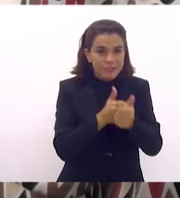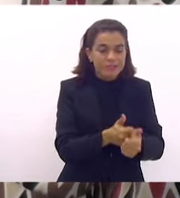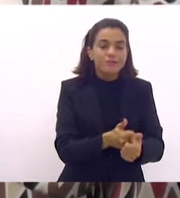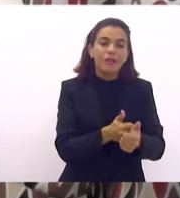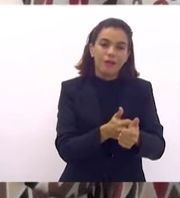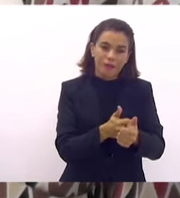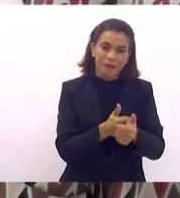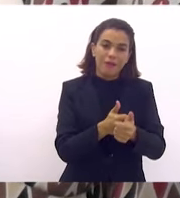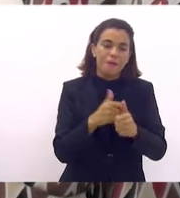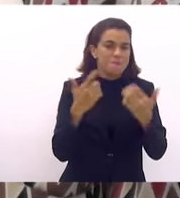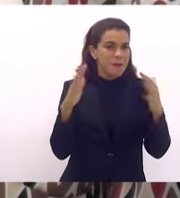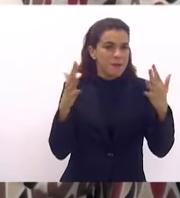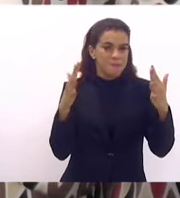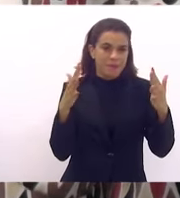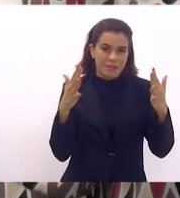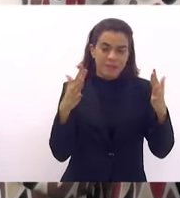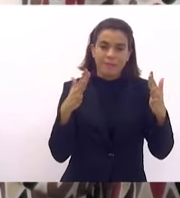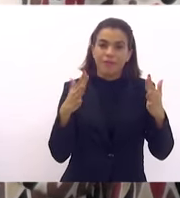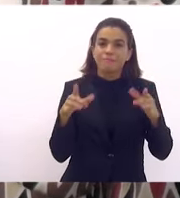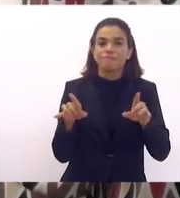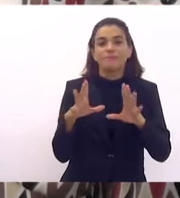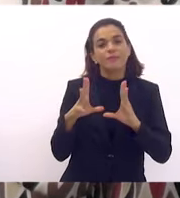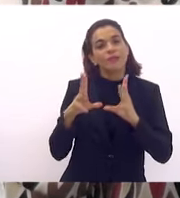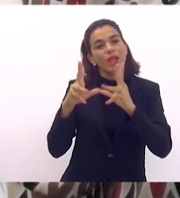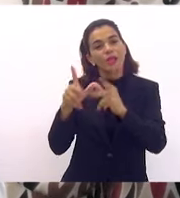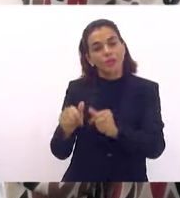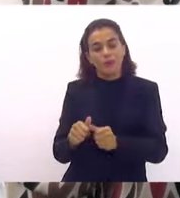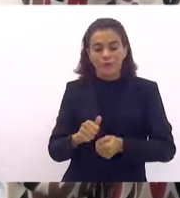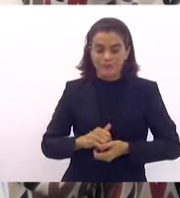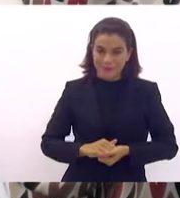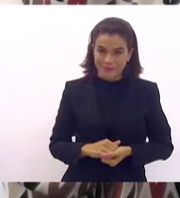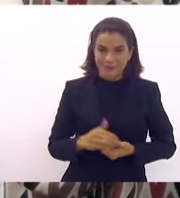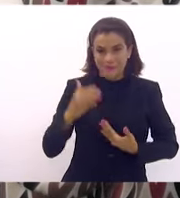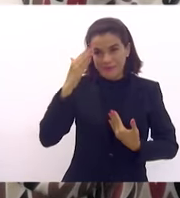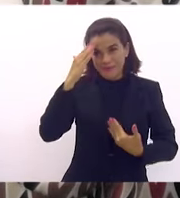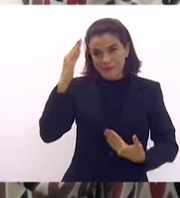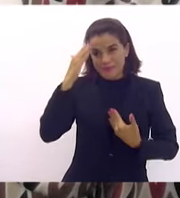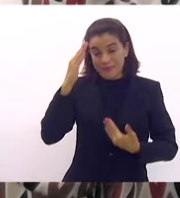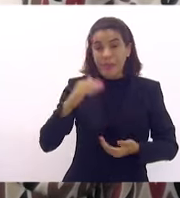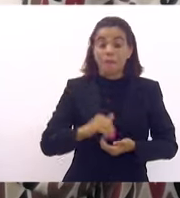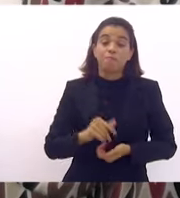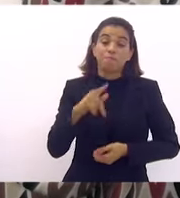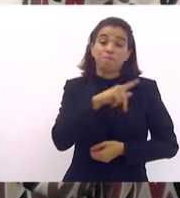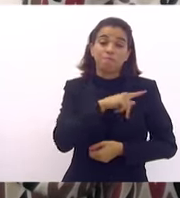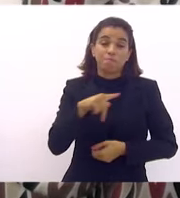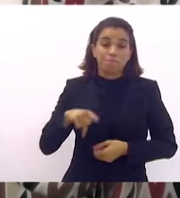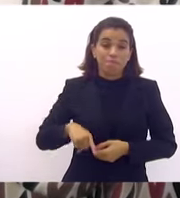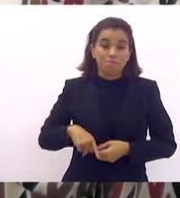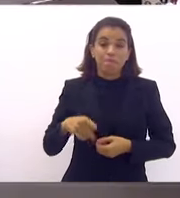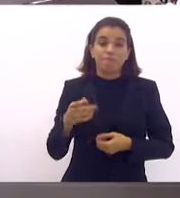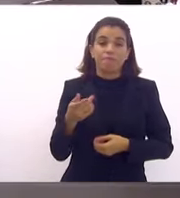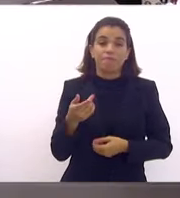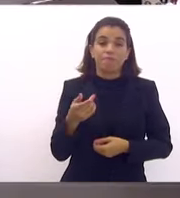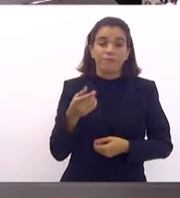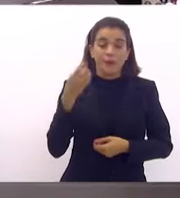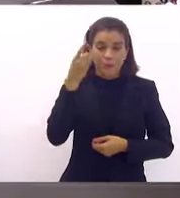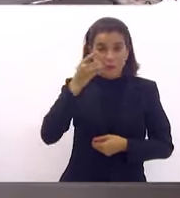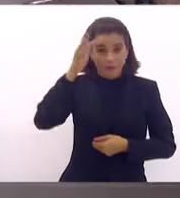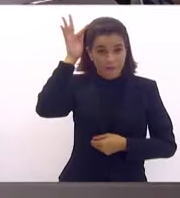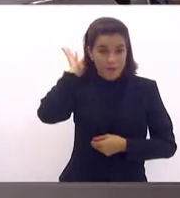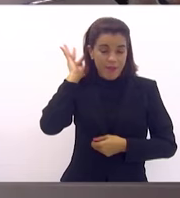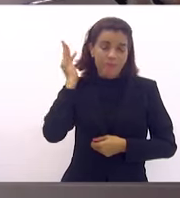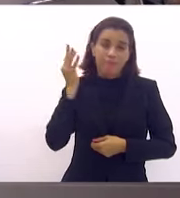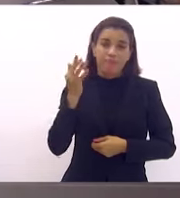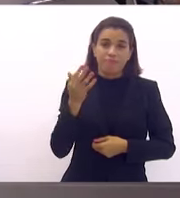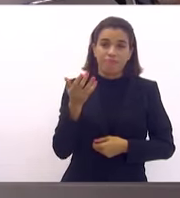mesmo a te parabenizar e parabenizar todos os colegas aqui. A todos nós, meu irmão, muito obrigado. Presidente, eu também queria fazer... Deputado Fred. Dar voz a esse